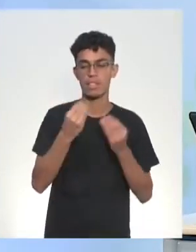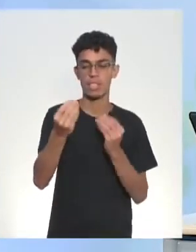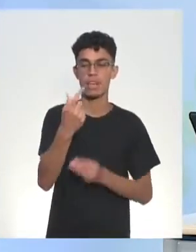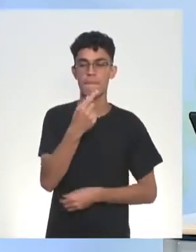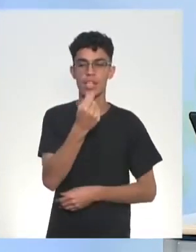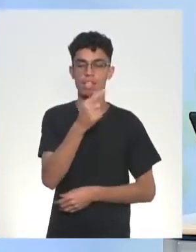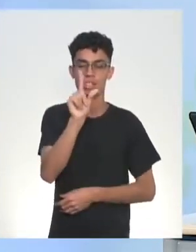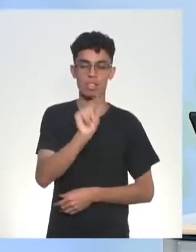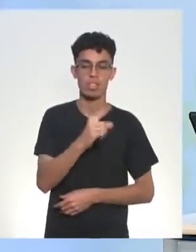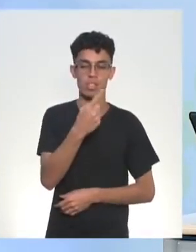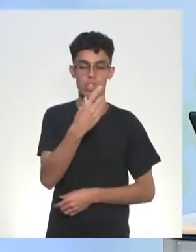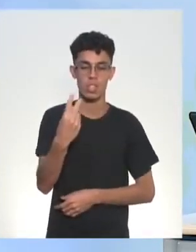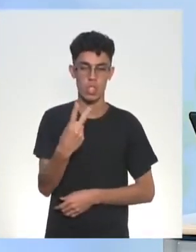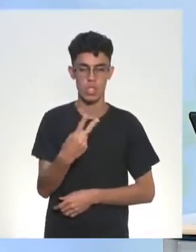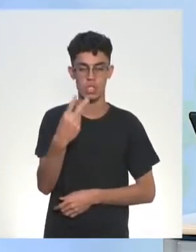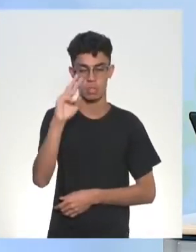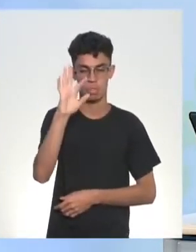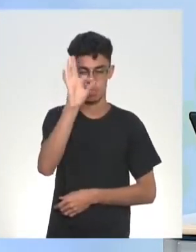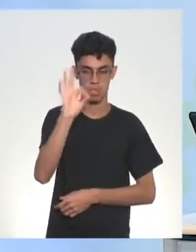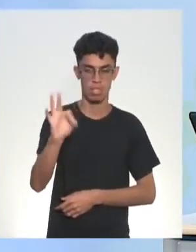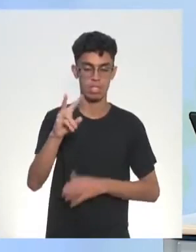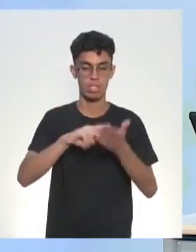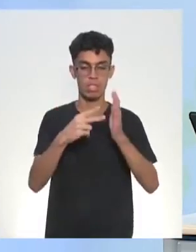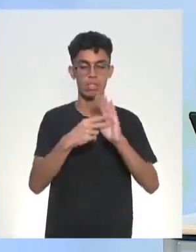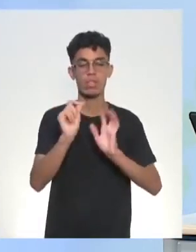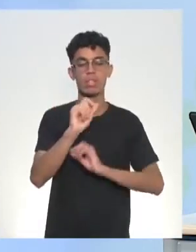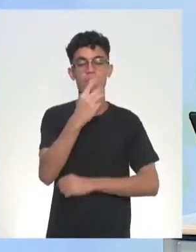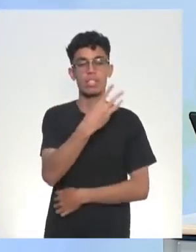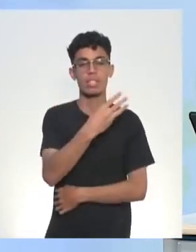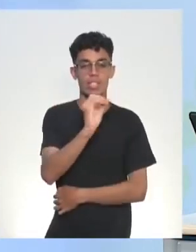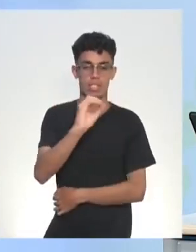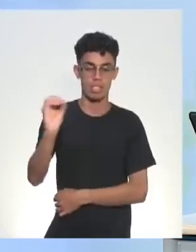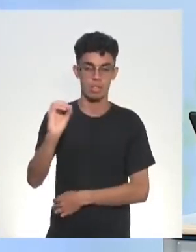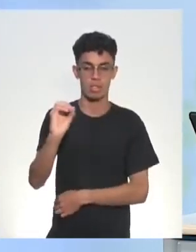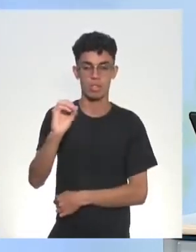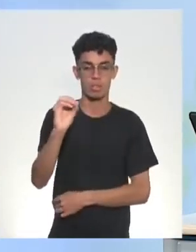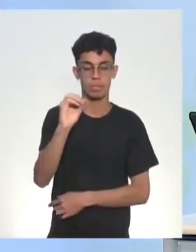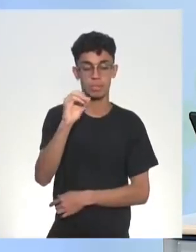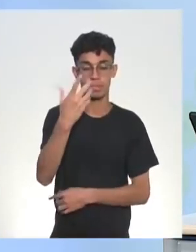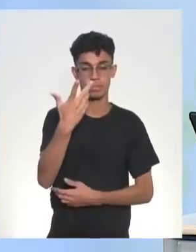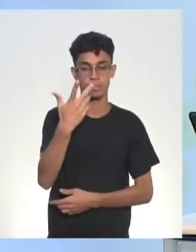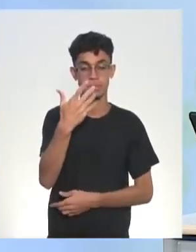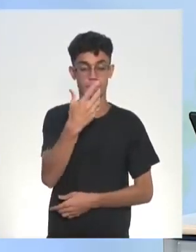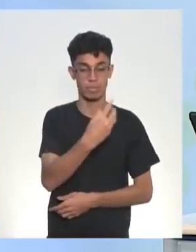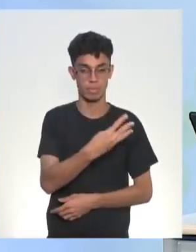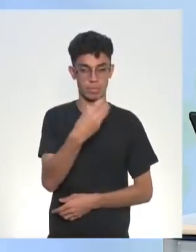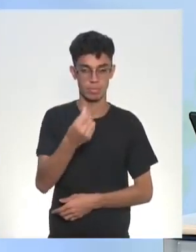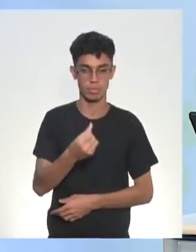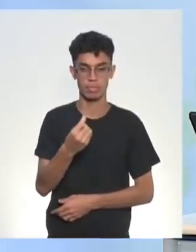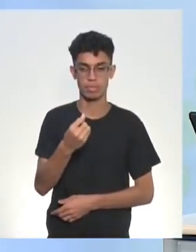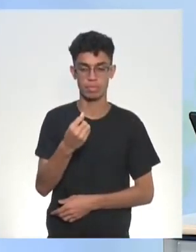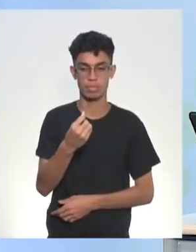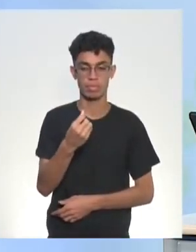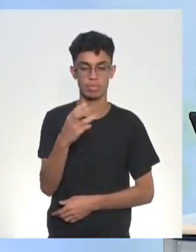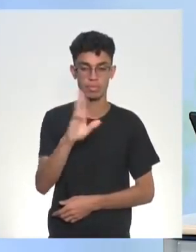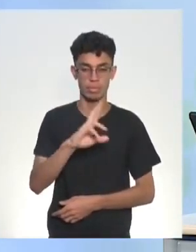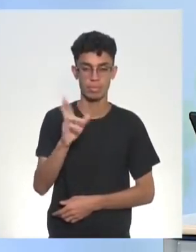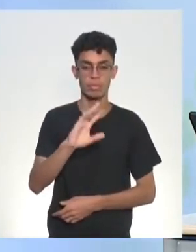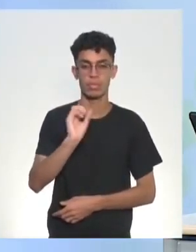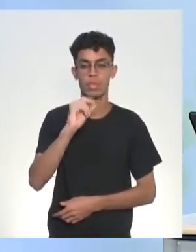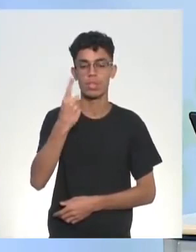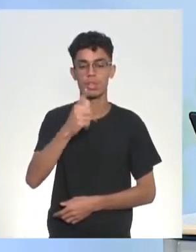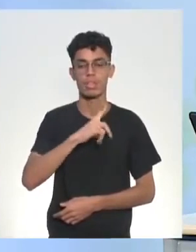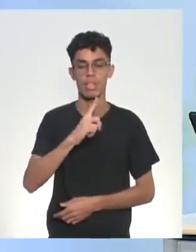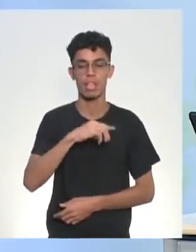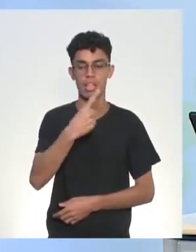de 12%, significa que você vai pegar esses R$300 e vai descontar R$36 para ver quanto você vai pagar. Ou, você vai ter